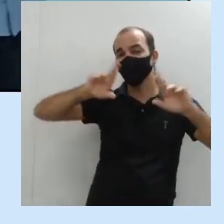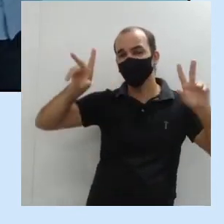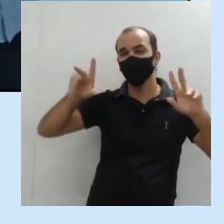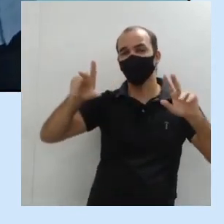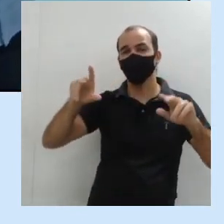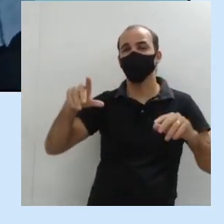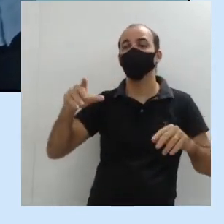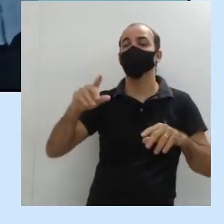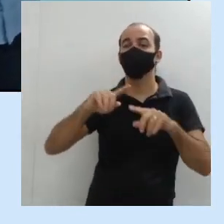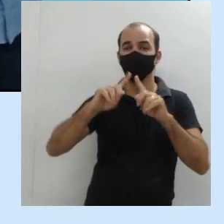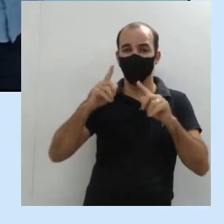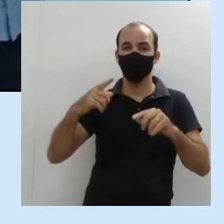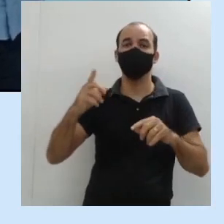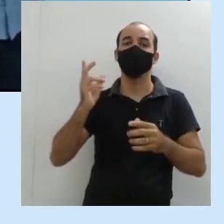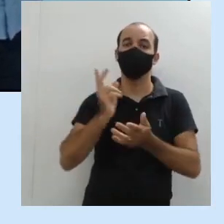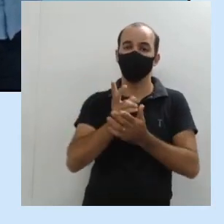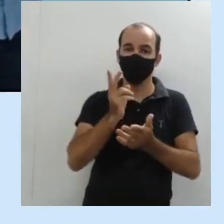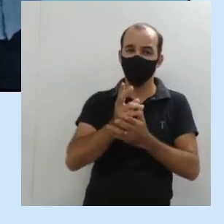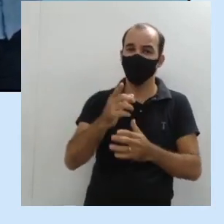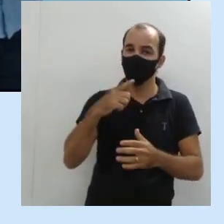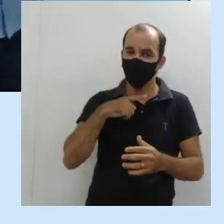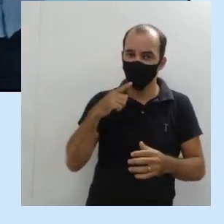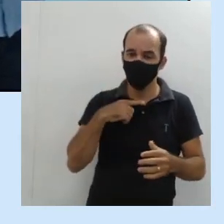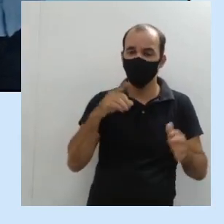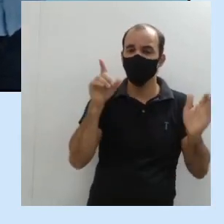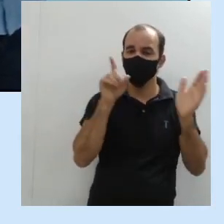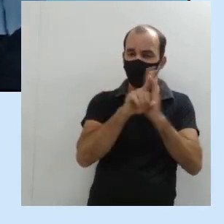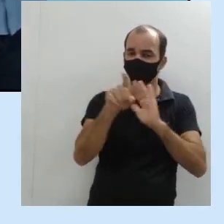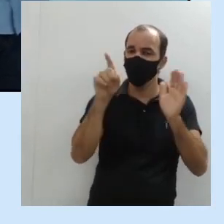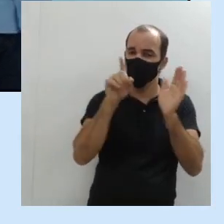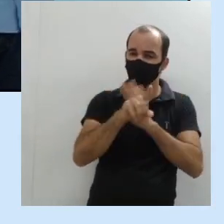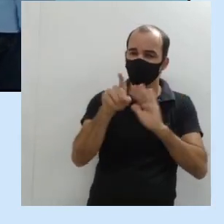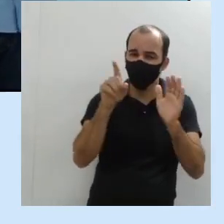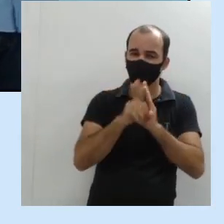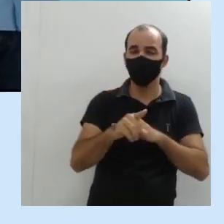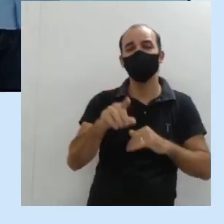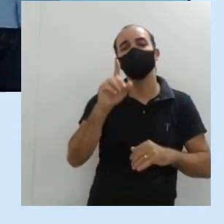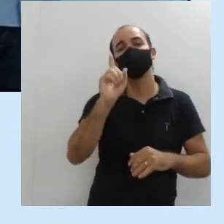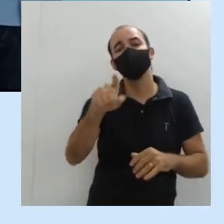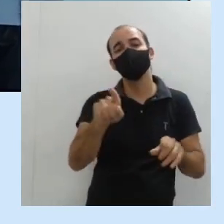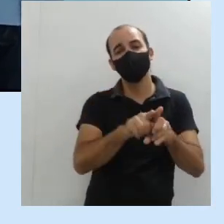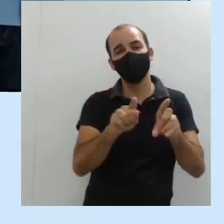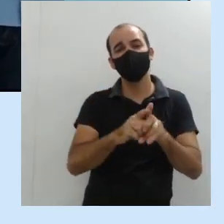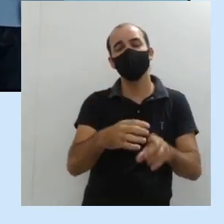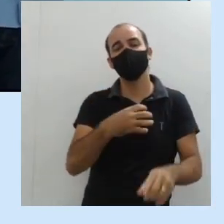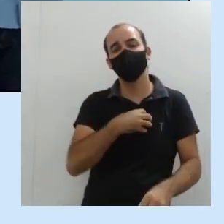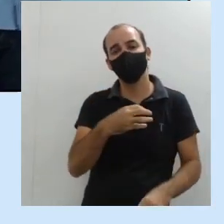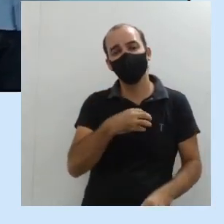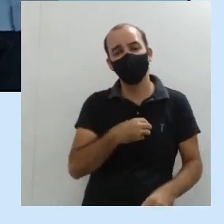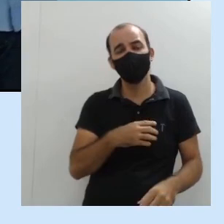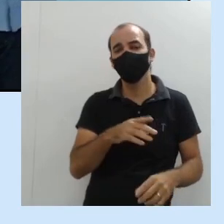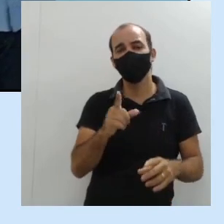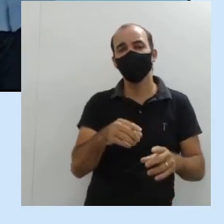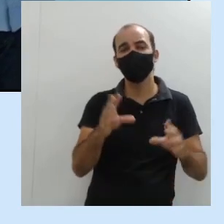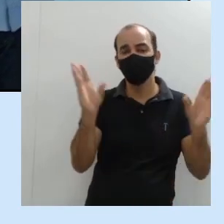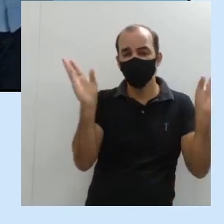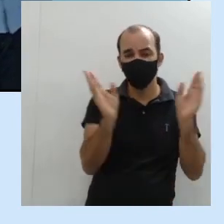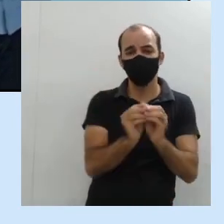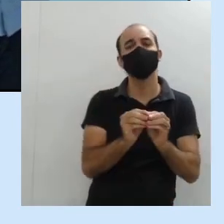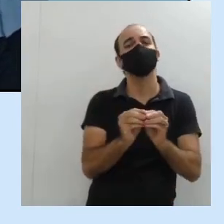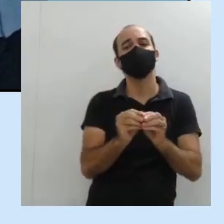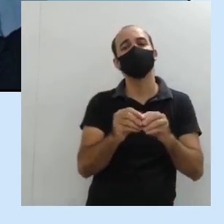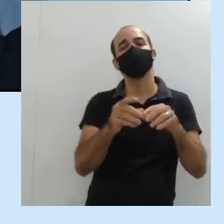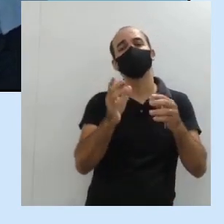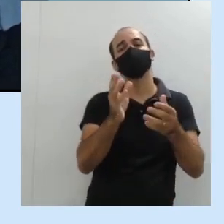uma maneira de chegarmos a essas conclusões. E uma das coisas que pode fazer com que nós